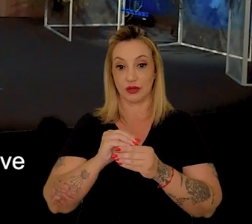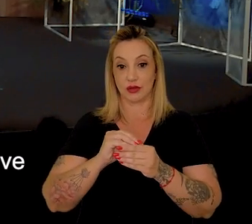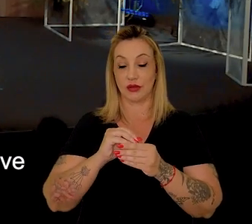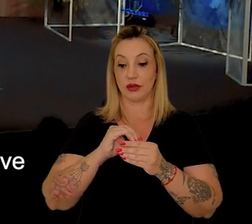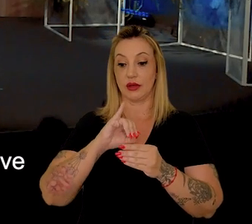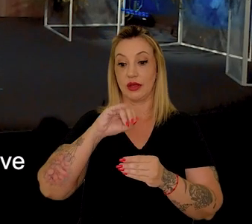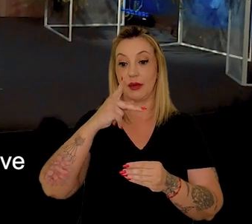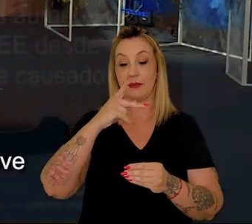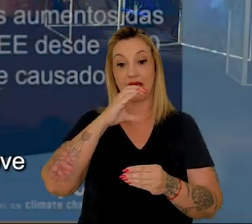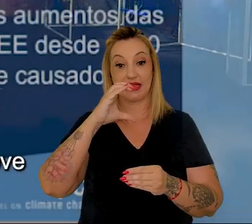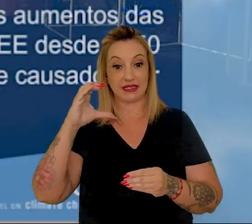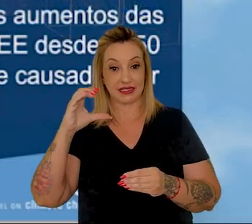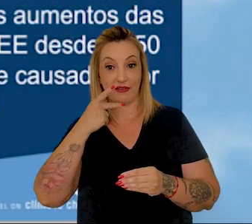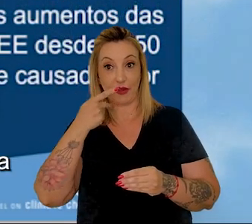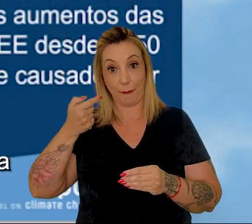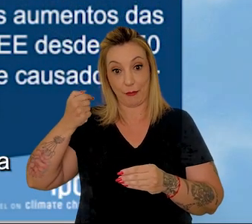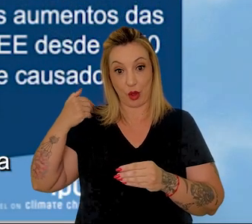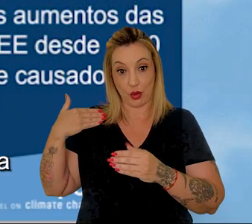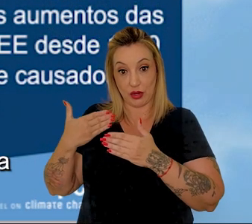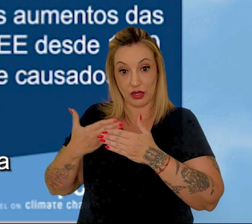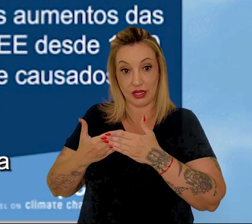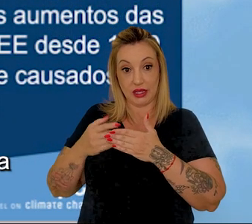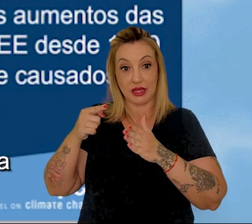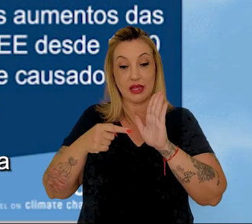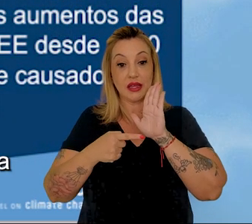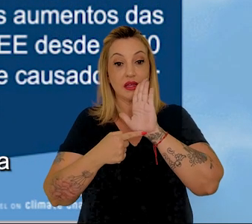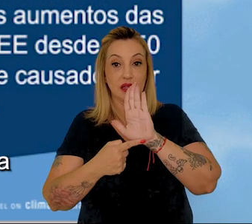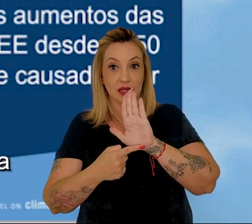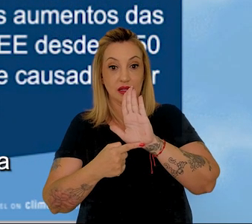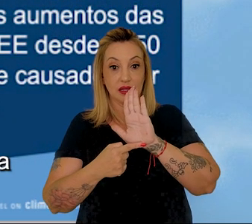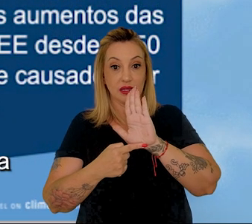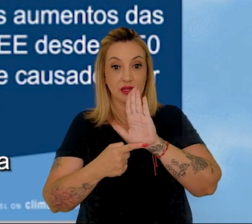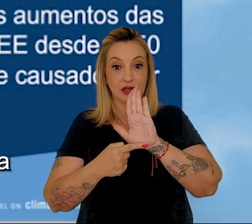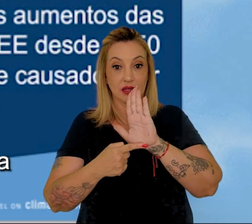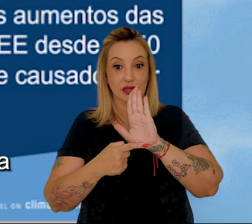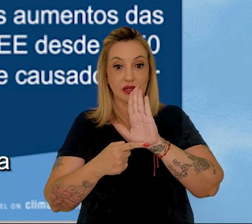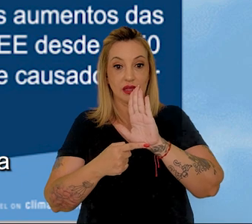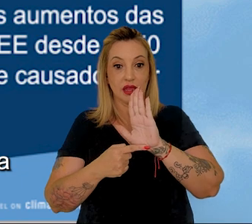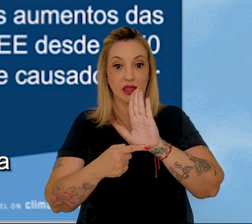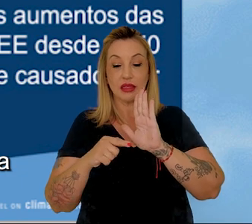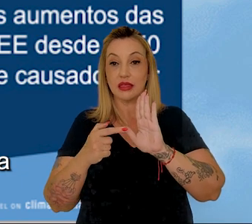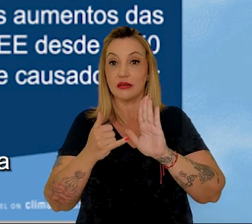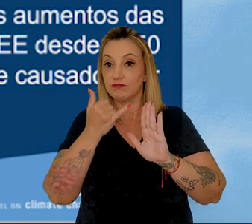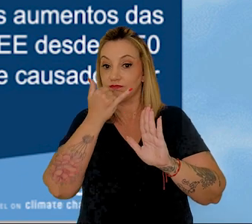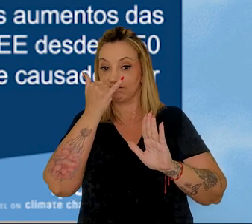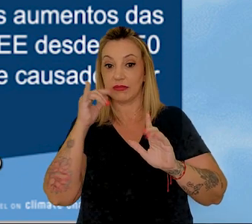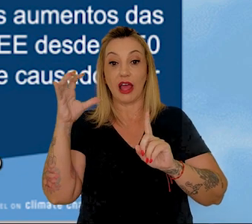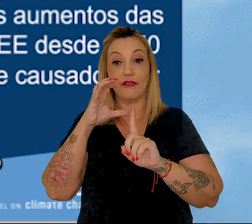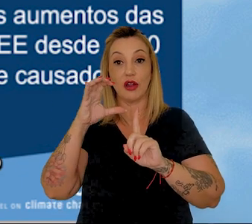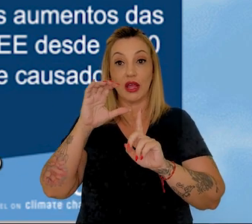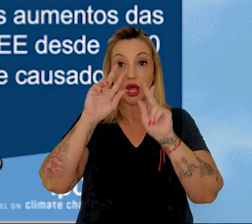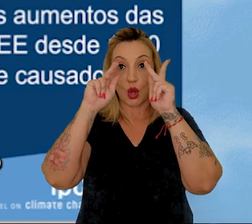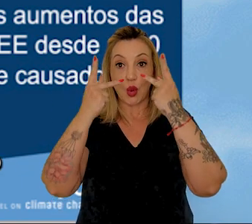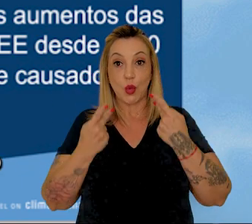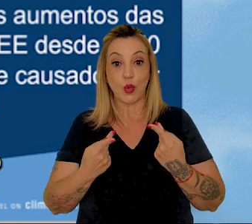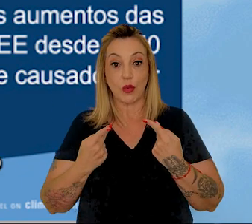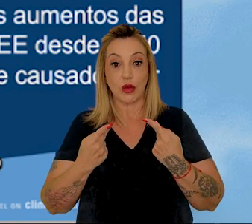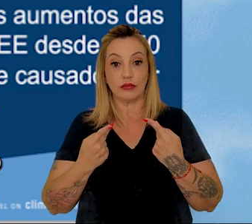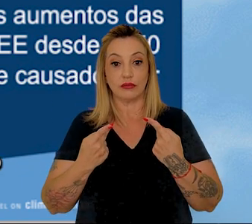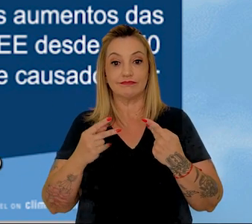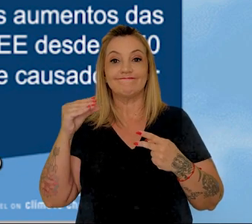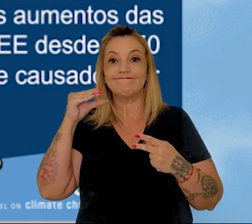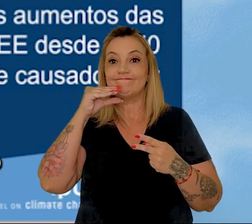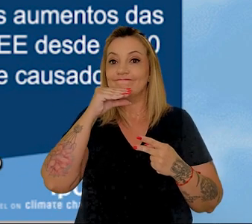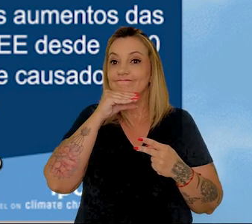teve então dis se que é mais recente foi essa questão de ser inequívoca né a influência humana tendo aquecido sistema